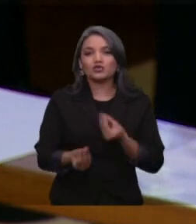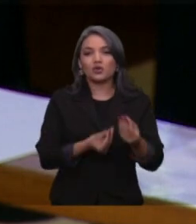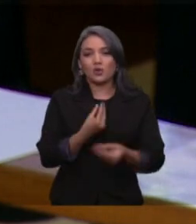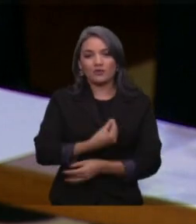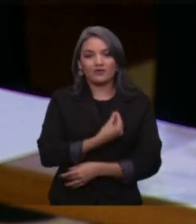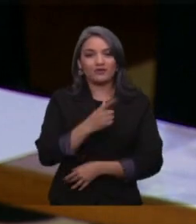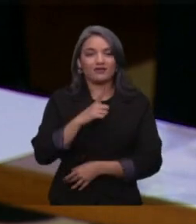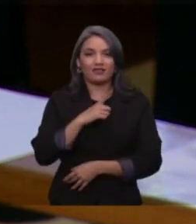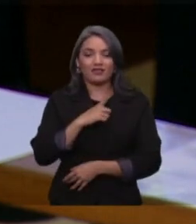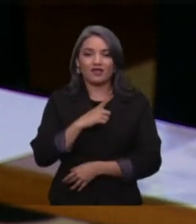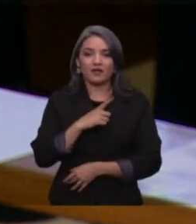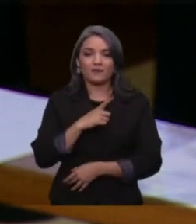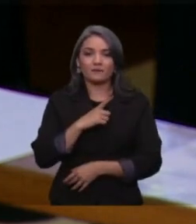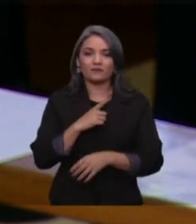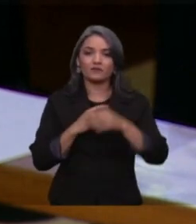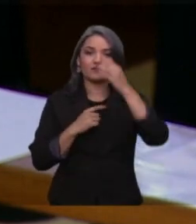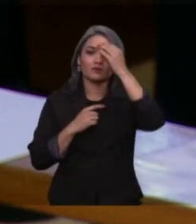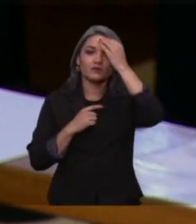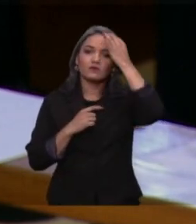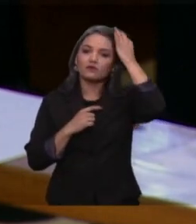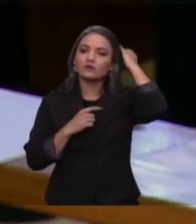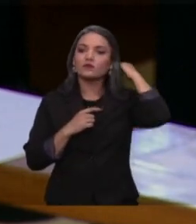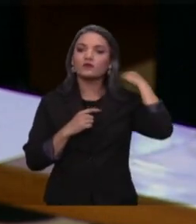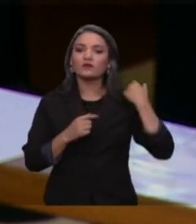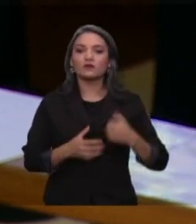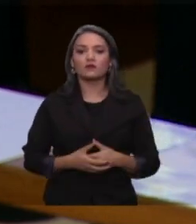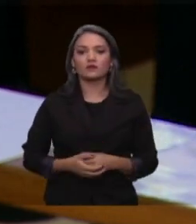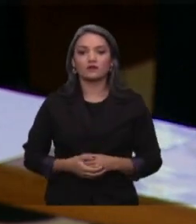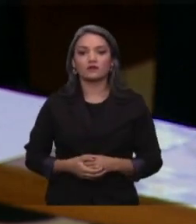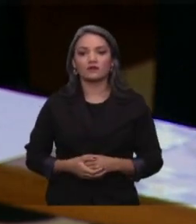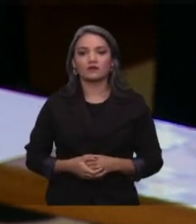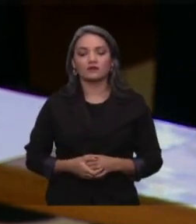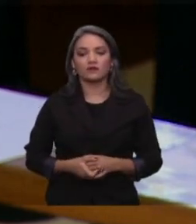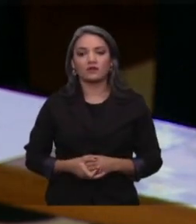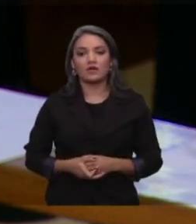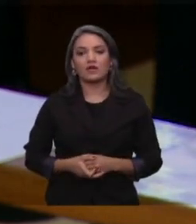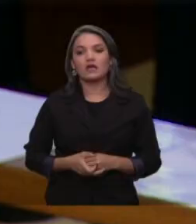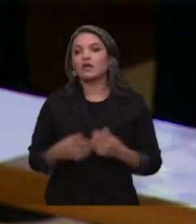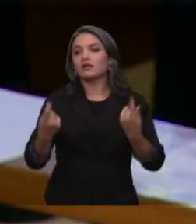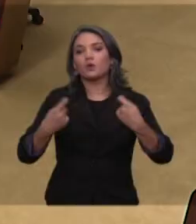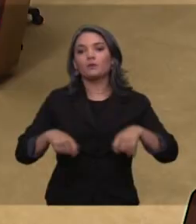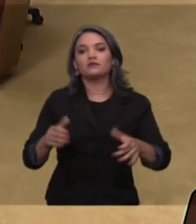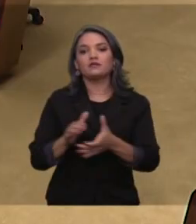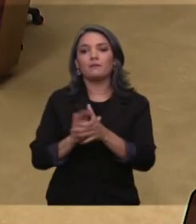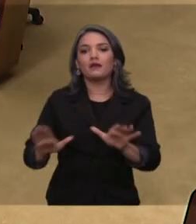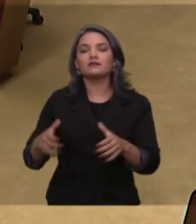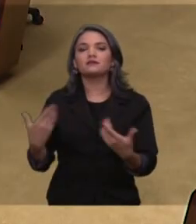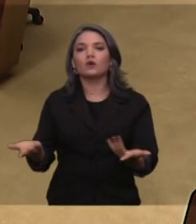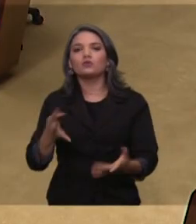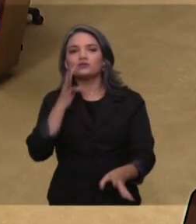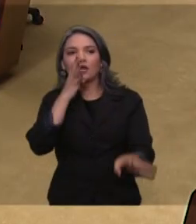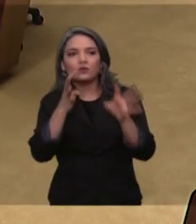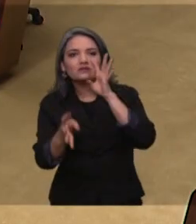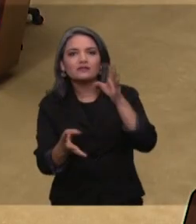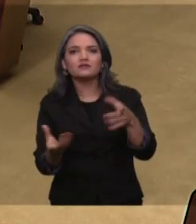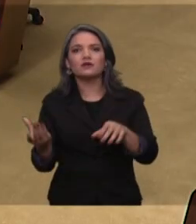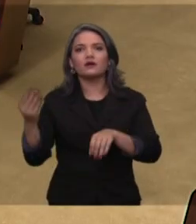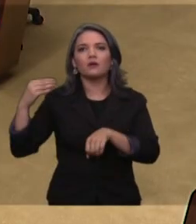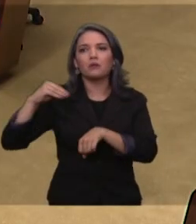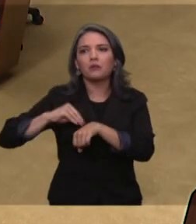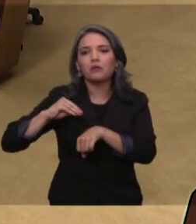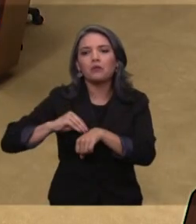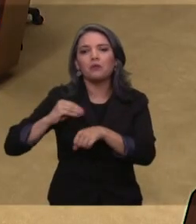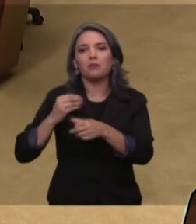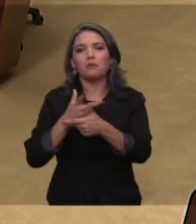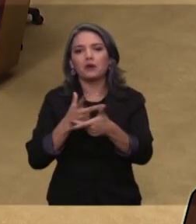tem mais lugar uma separação onde se discuta culpas, onde se impute condutas ao casal para impor